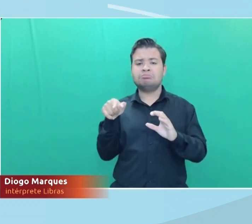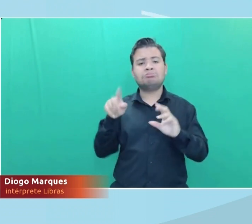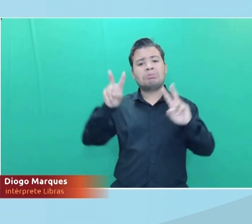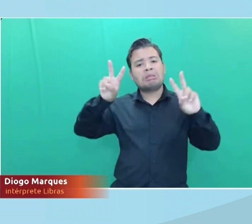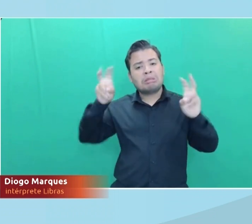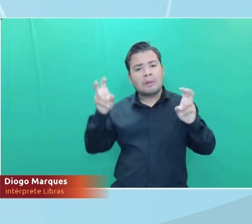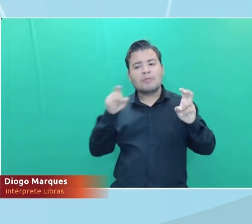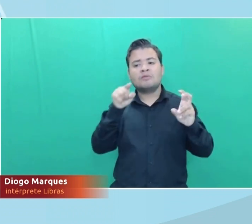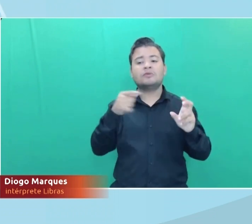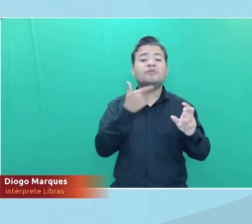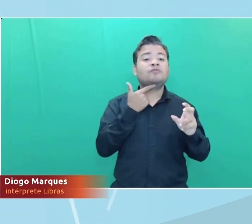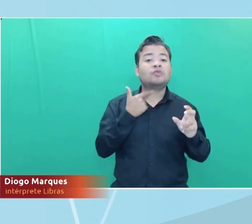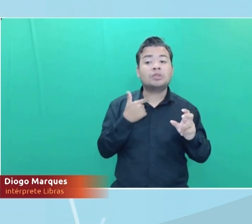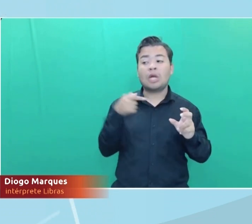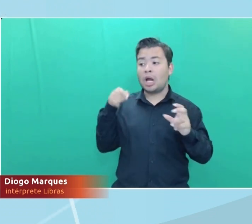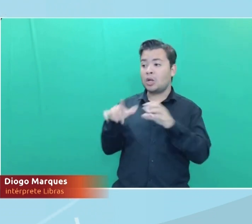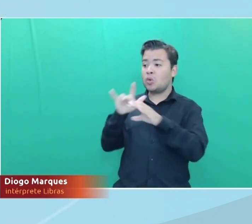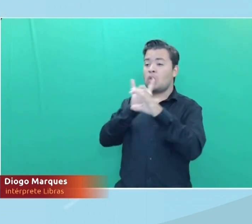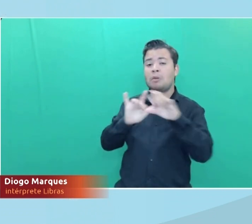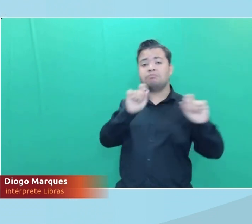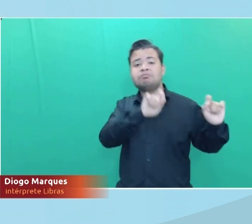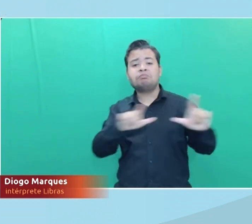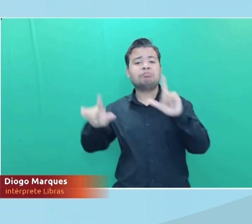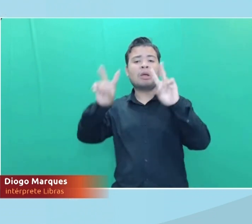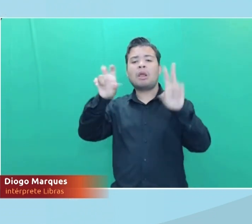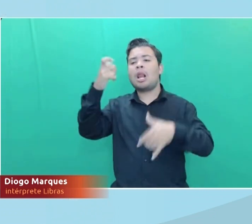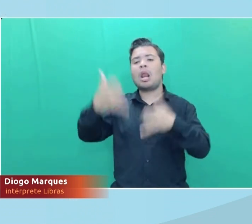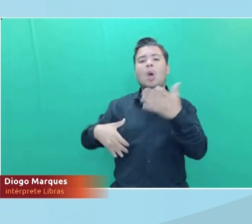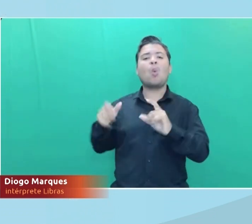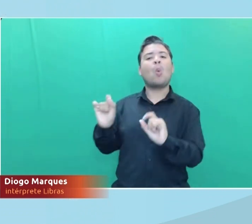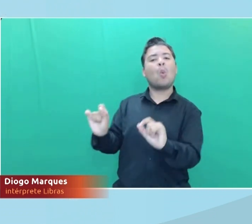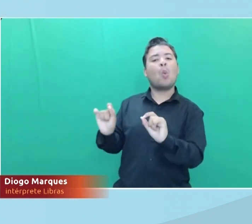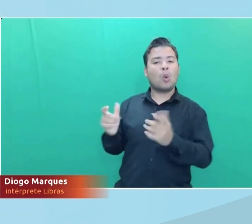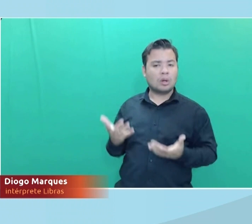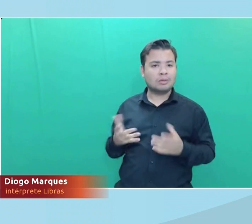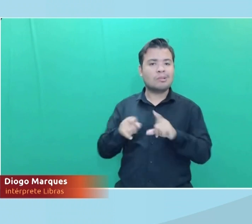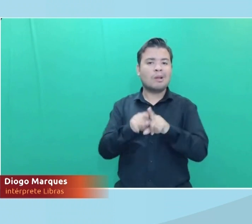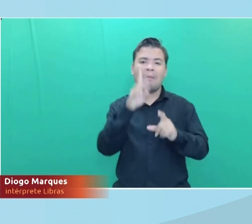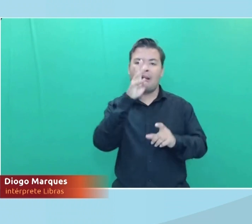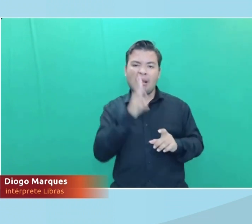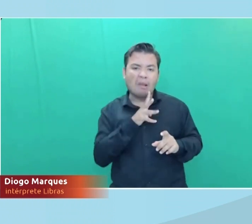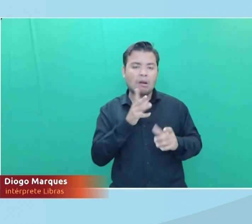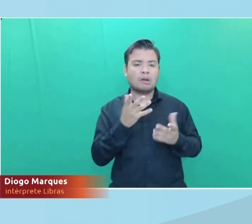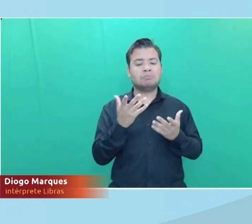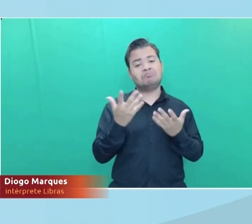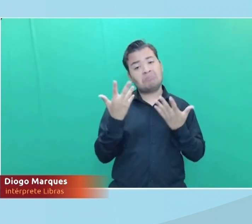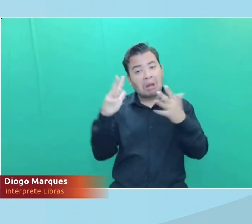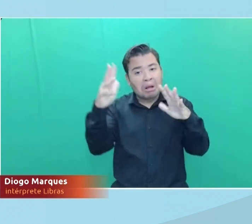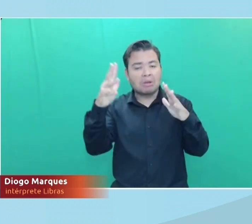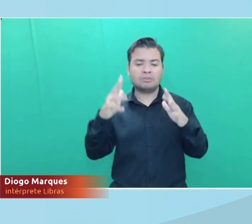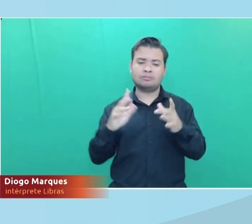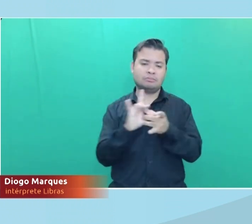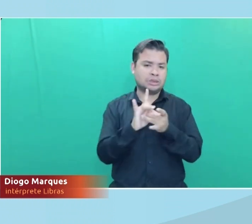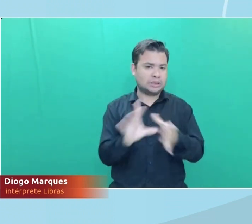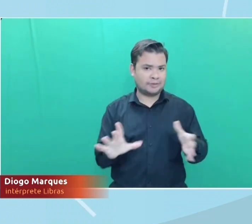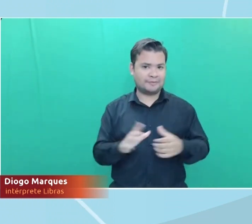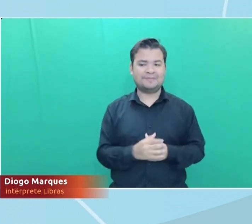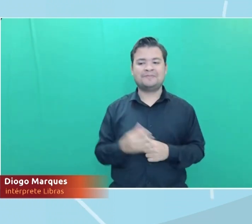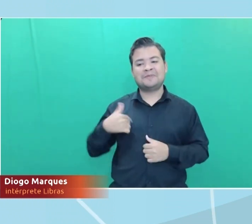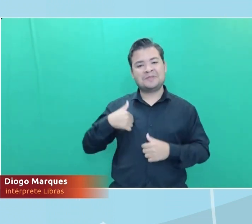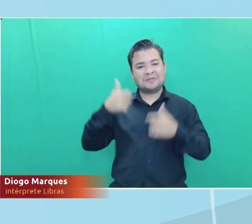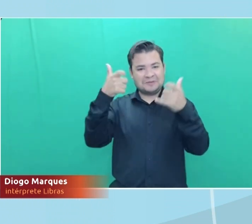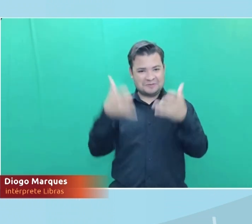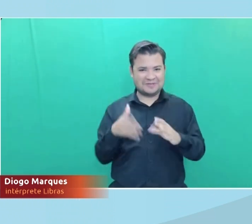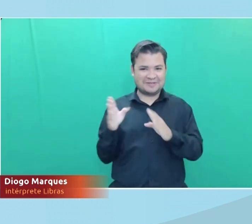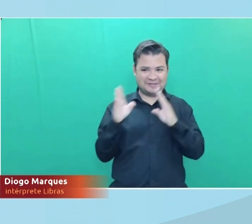você quer ver aqui no Conexões, também alguma crítica ou elogio que você tem ao nosso trabalho. Como eu disse no bloco